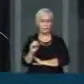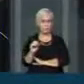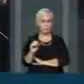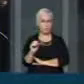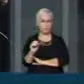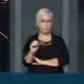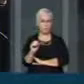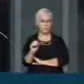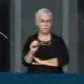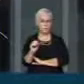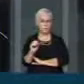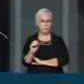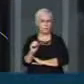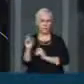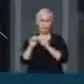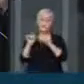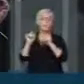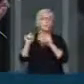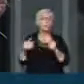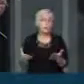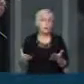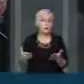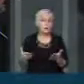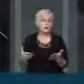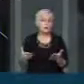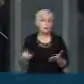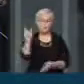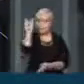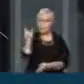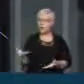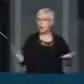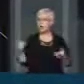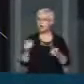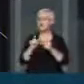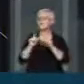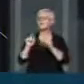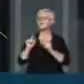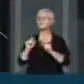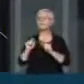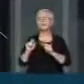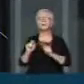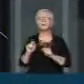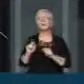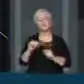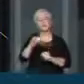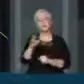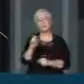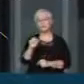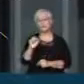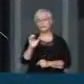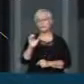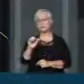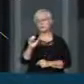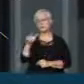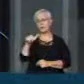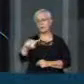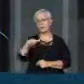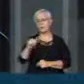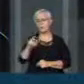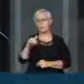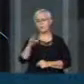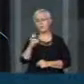Beltrâmite? O que ele fará agora? Qual será o discurso que ele irá adotar